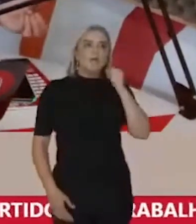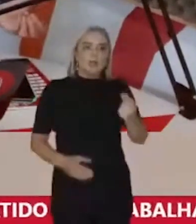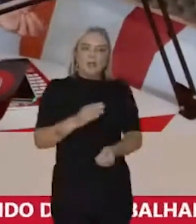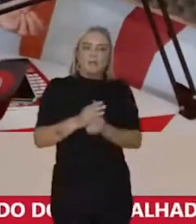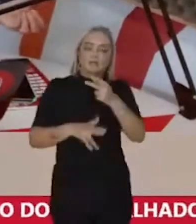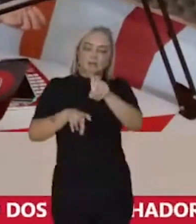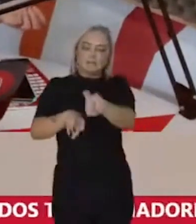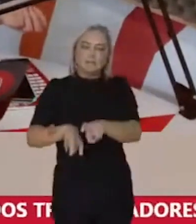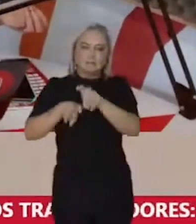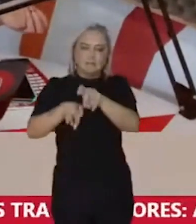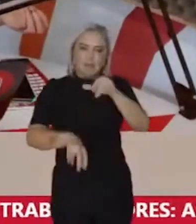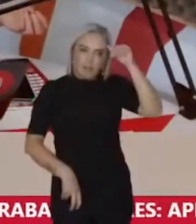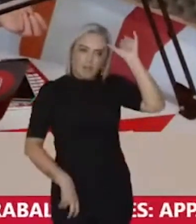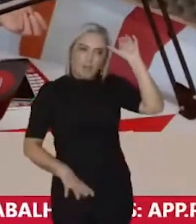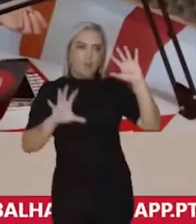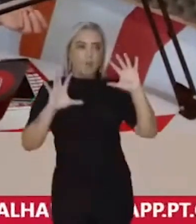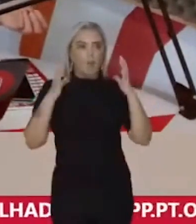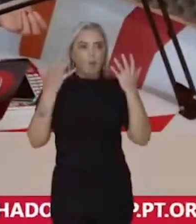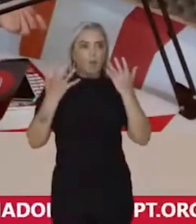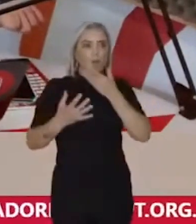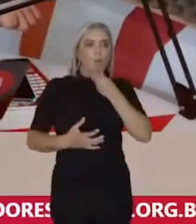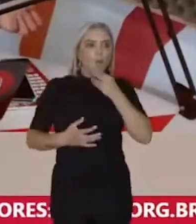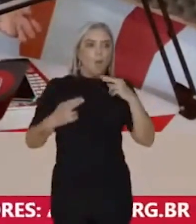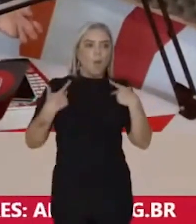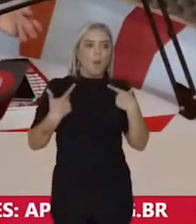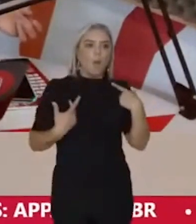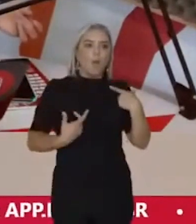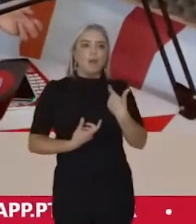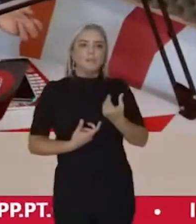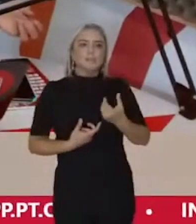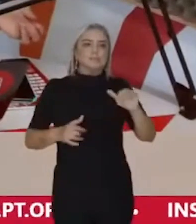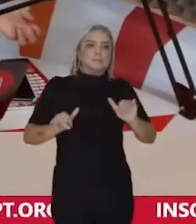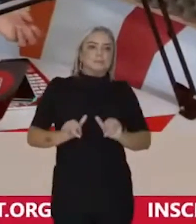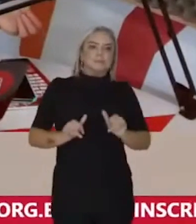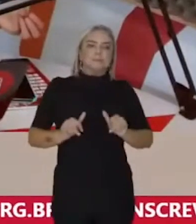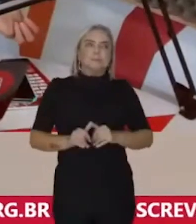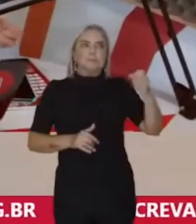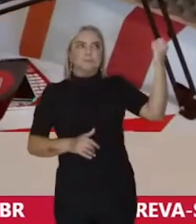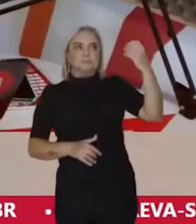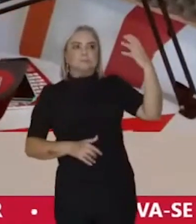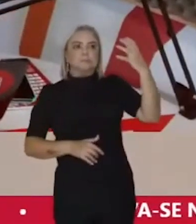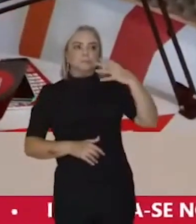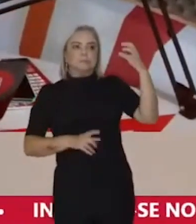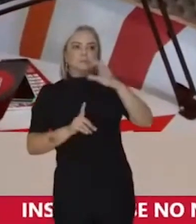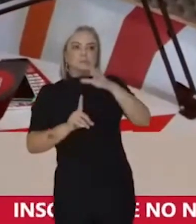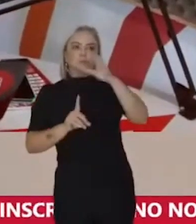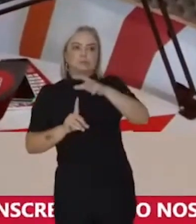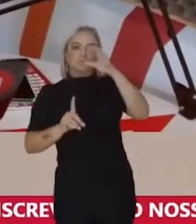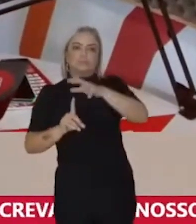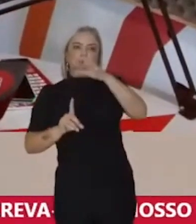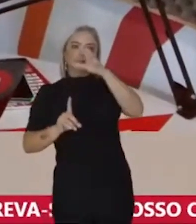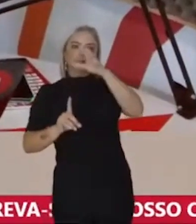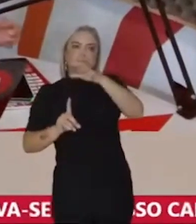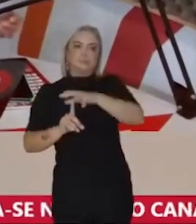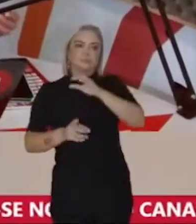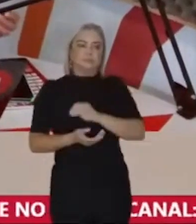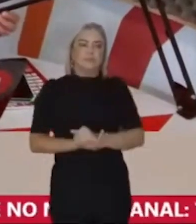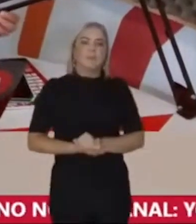pecuária, clima e no homem do campo, expostos continuamente aos efeitos das radiações